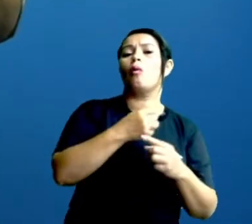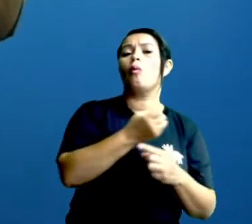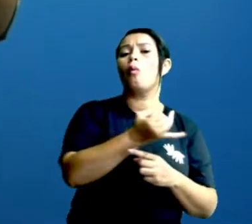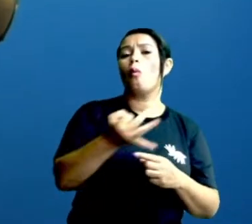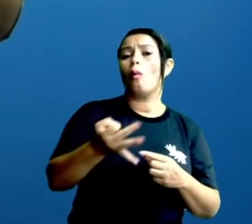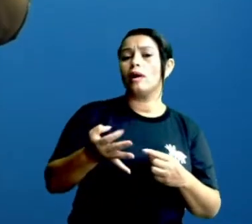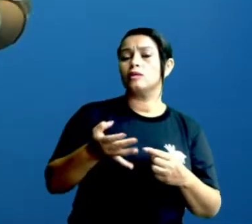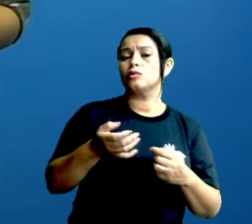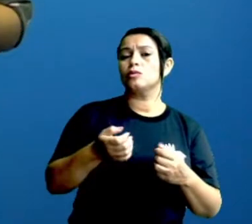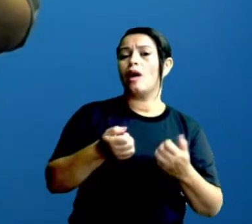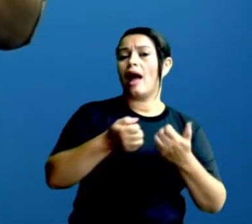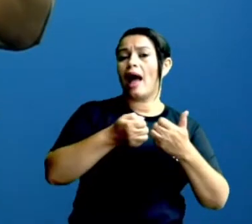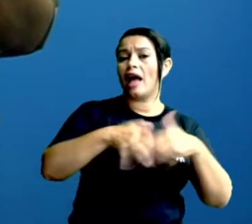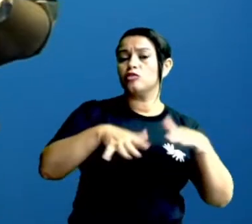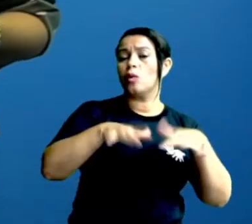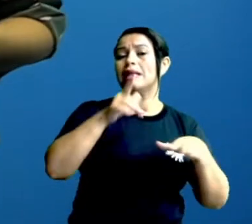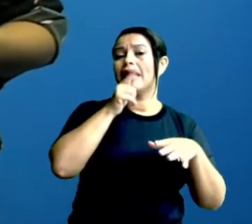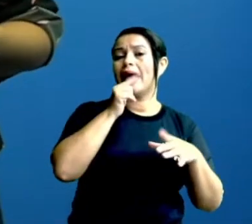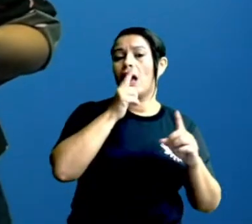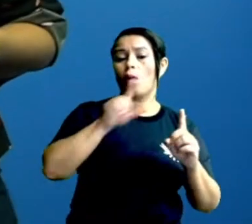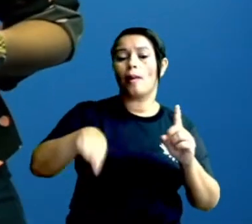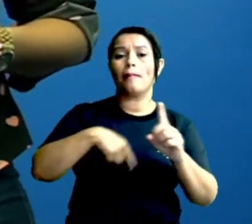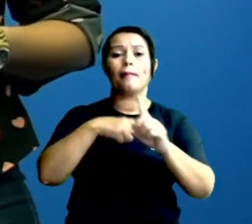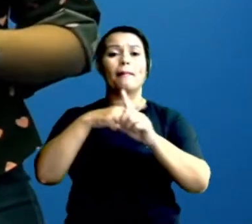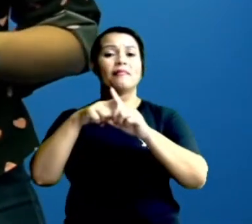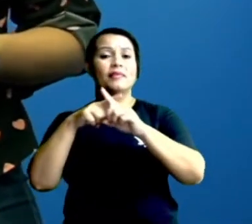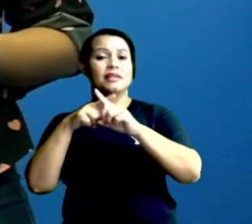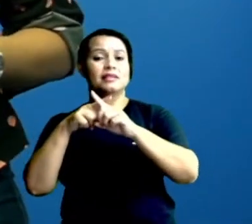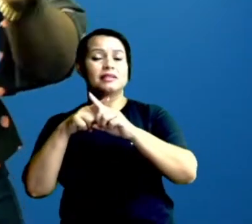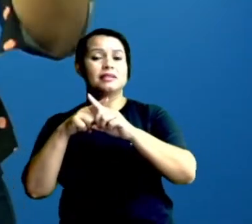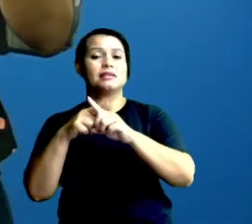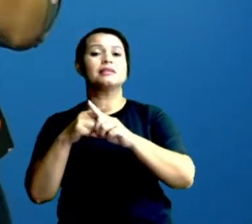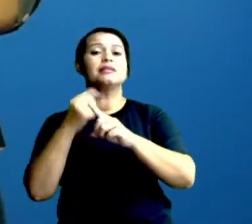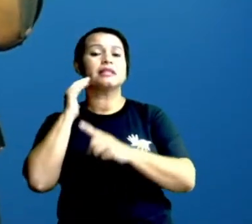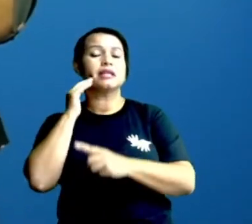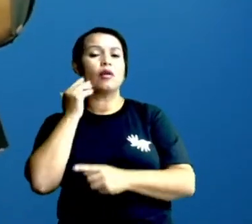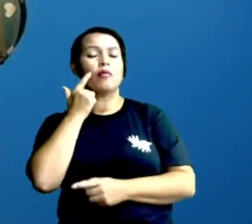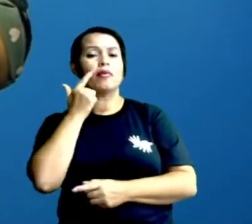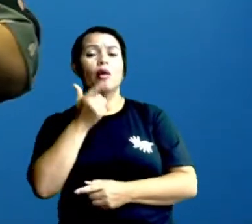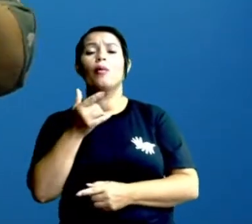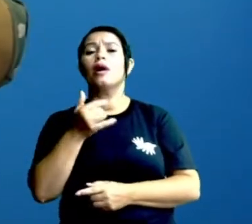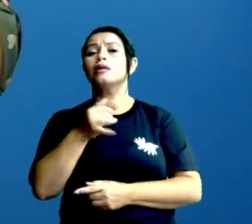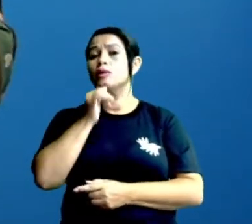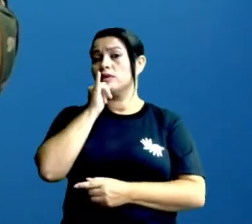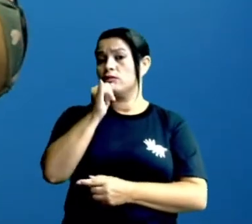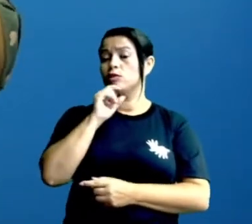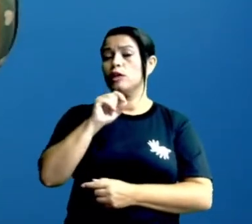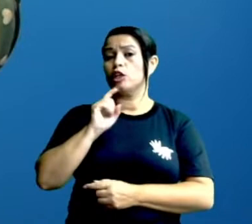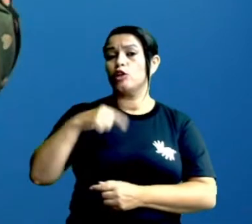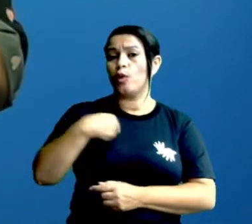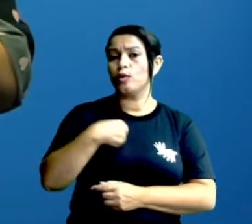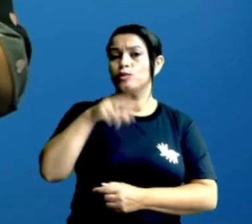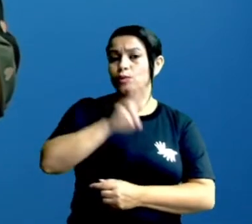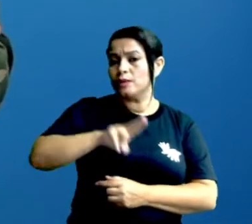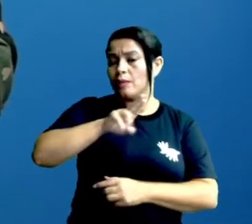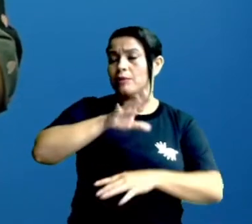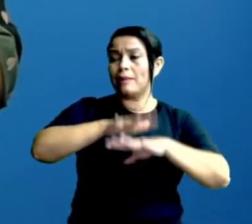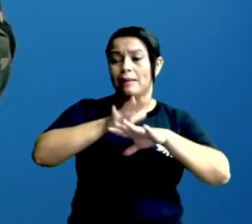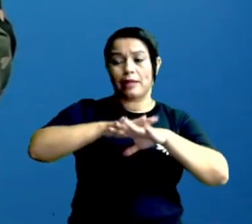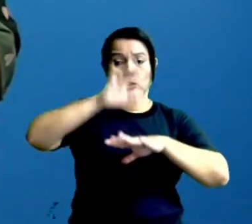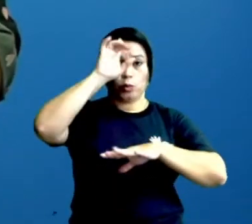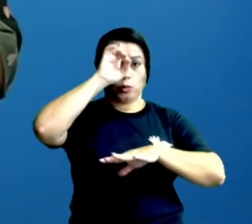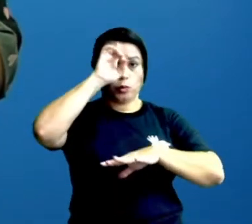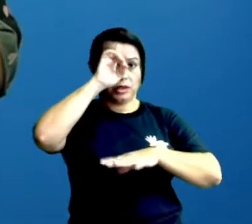gasto durante esse mês, ok? Então, ó, quando eu digo a vocês que nós usamos a matemática no dia a